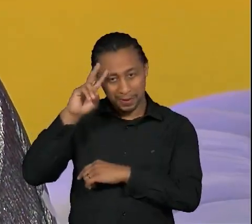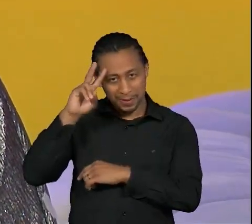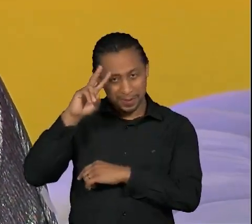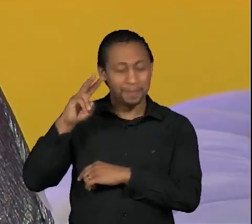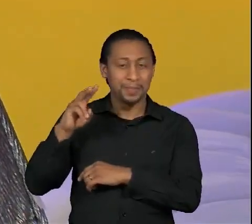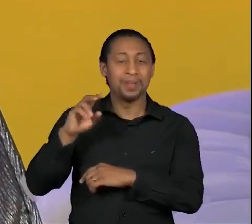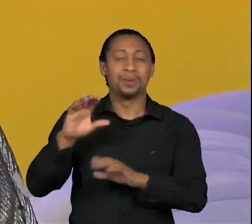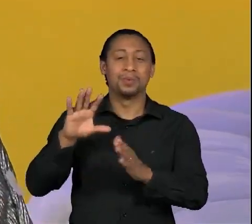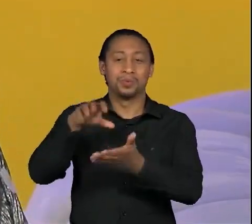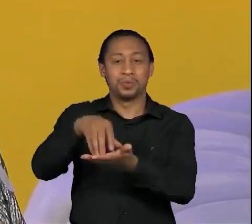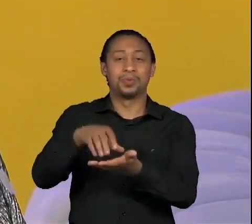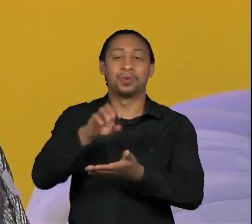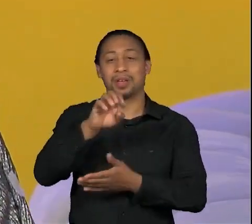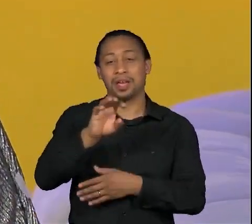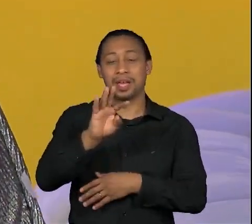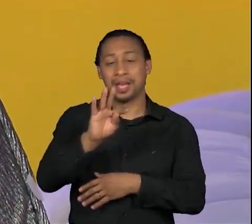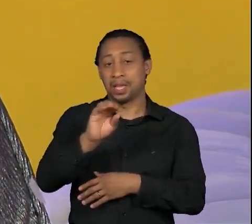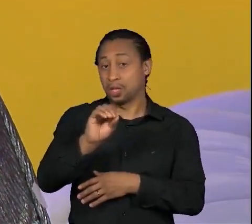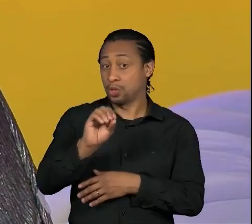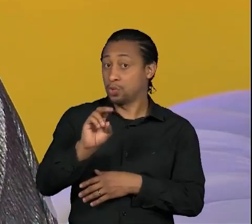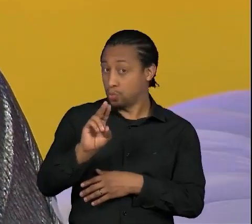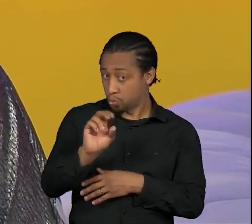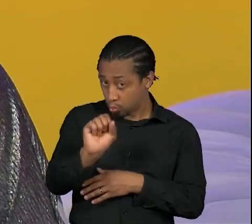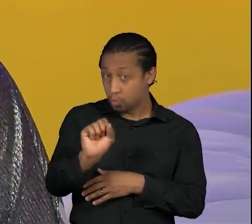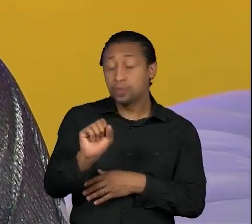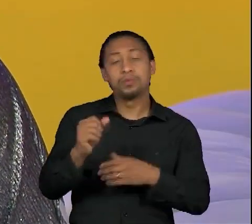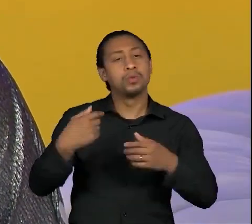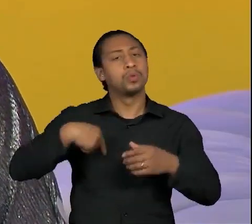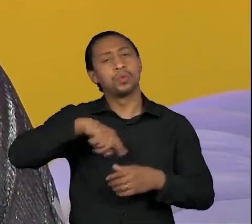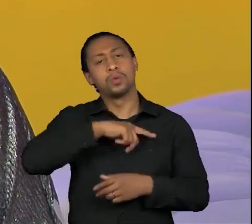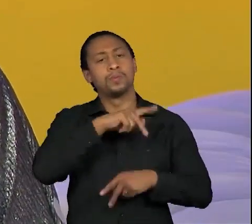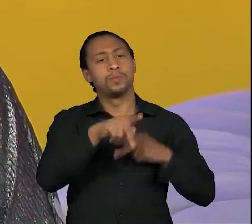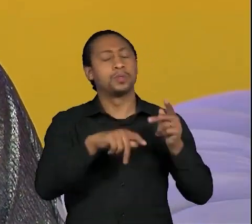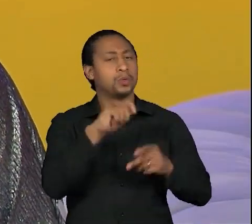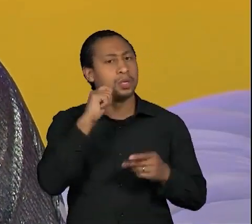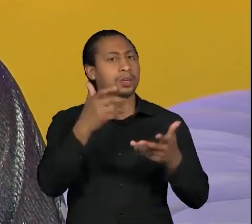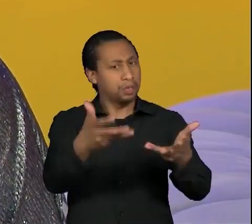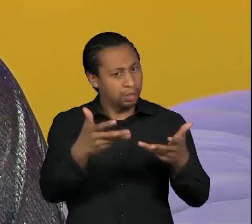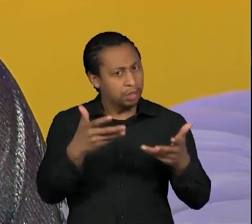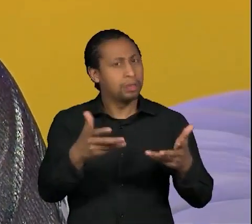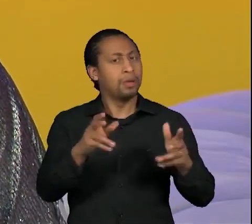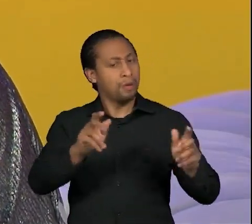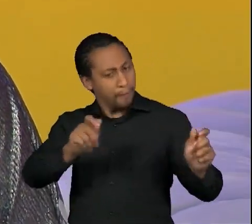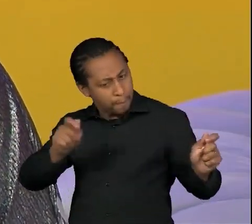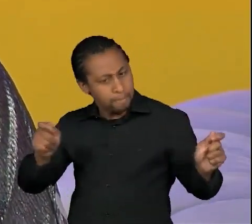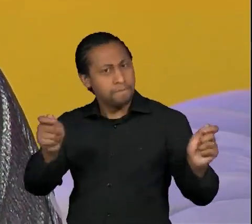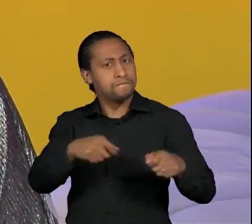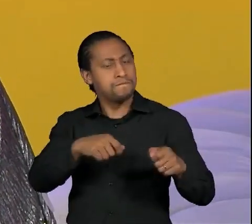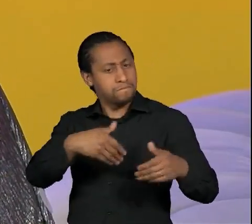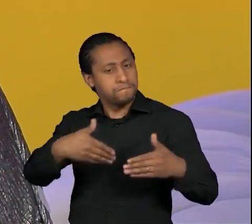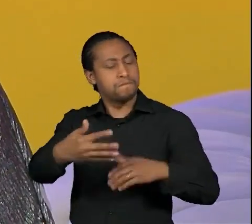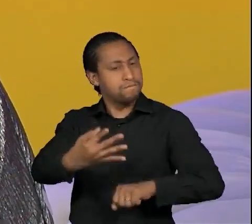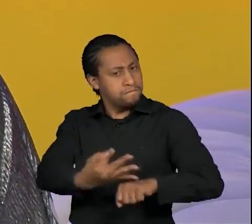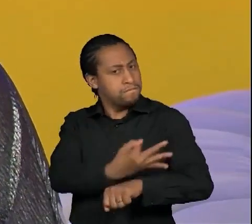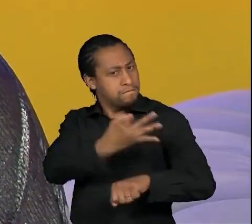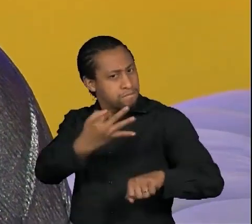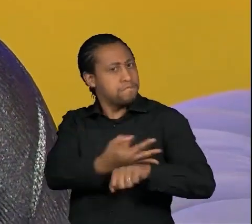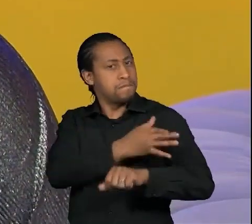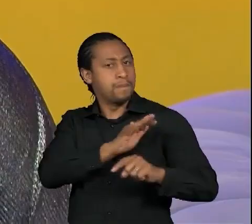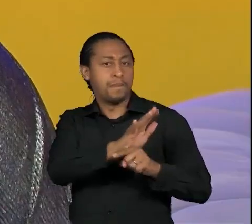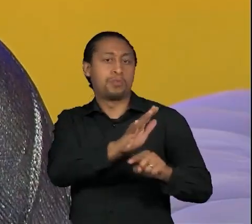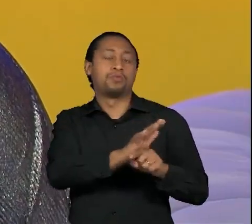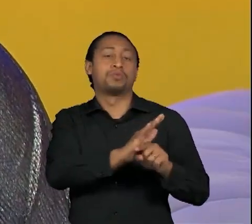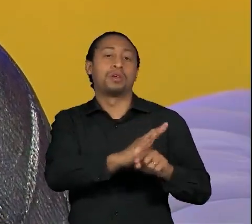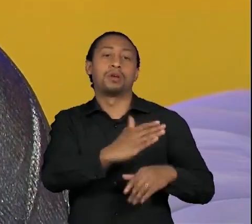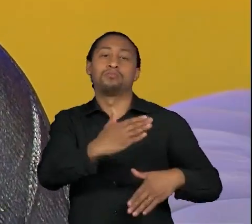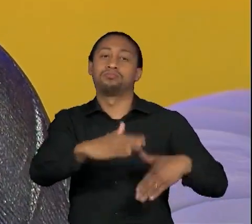Ethos, que nós, população negra, a gente quer utilizar a nossa incrível capacidade de resistência no desenvolvimento político,